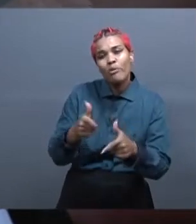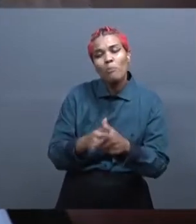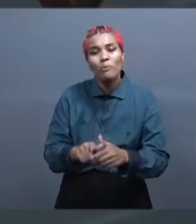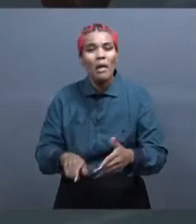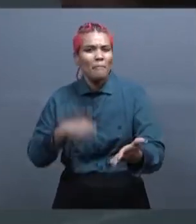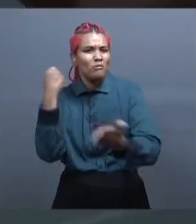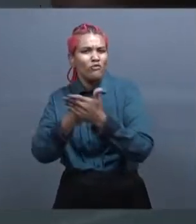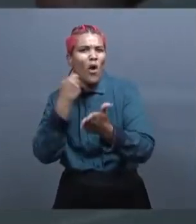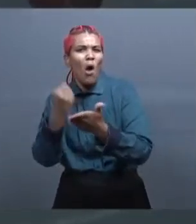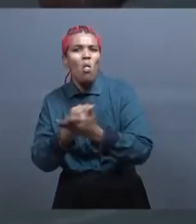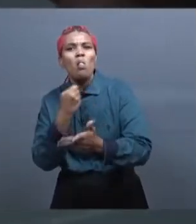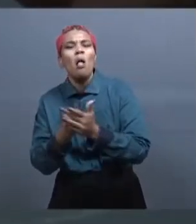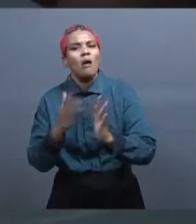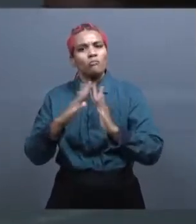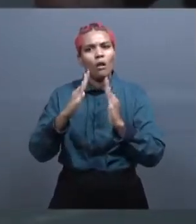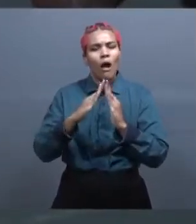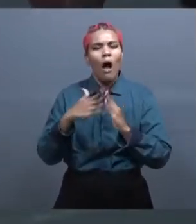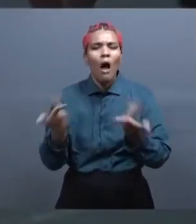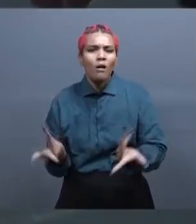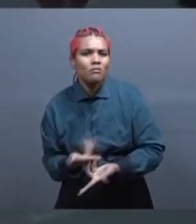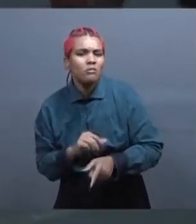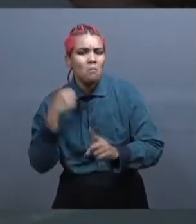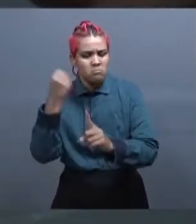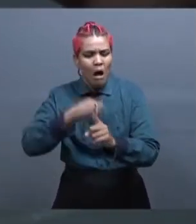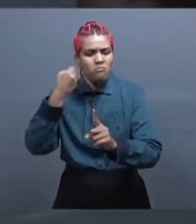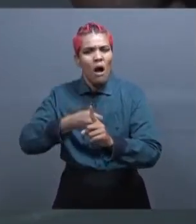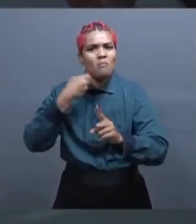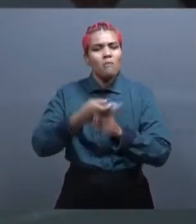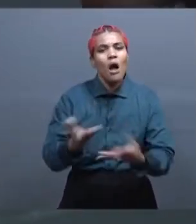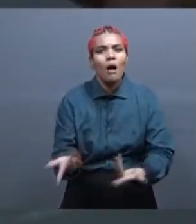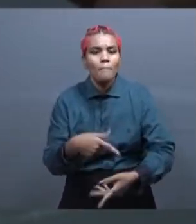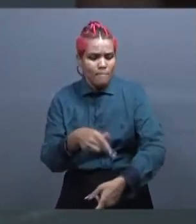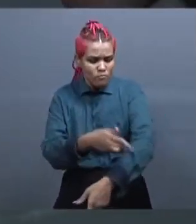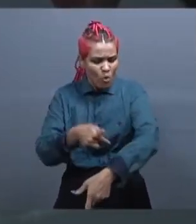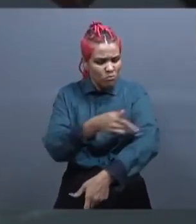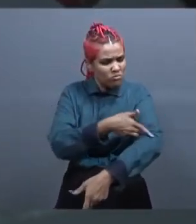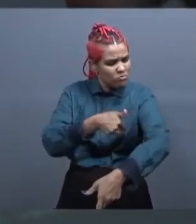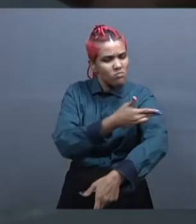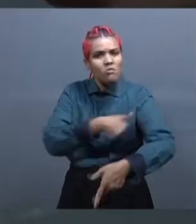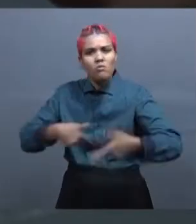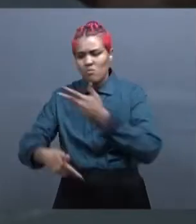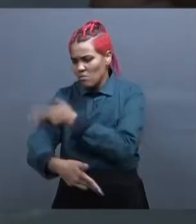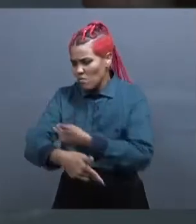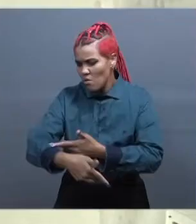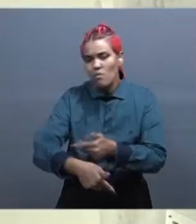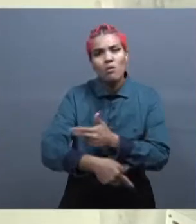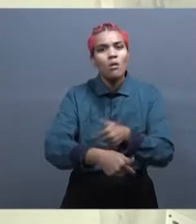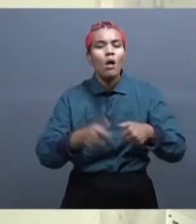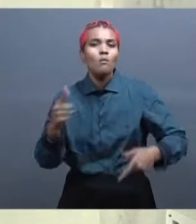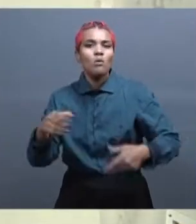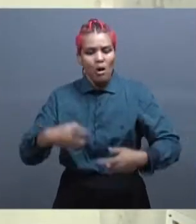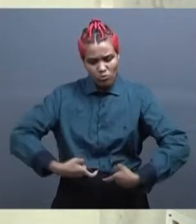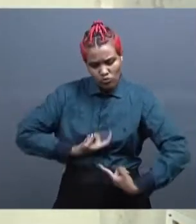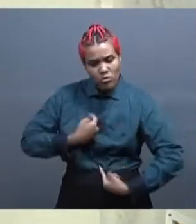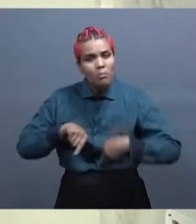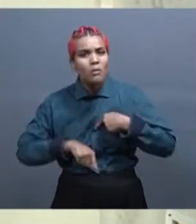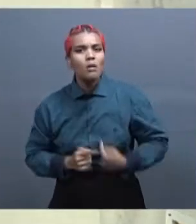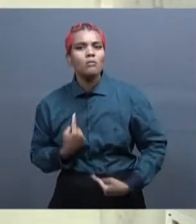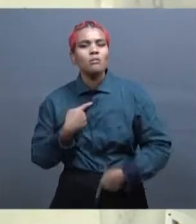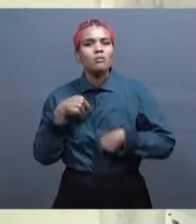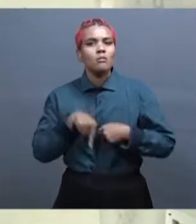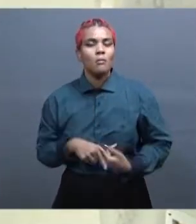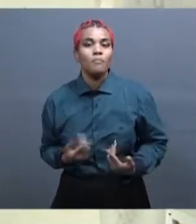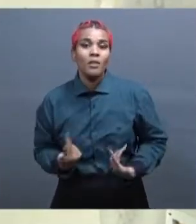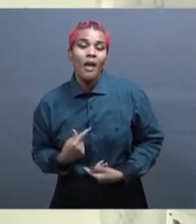doméstica e automutilações motivadas na maioria das vezes por situações de depressão tive depressão esse